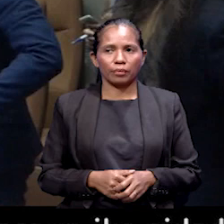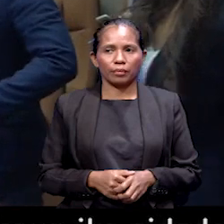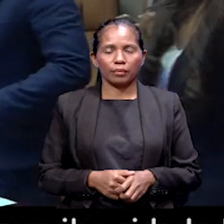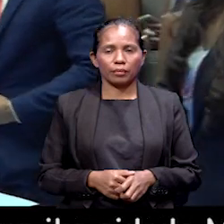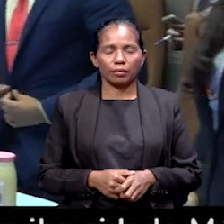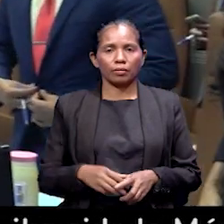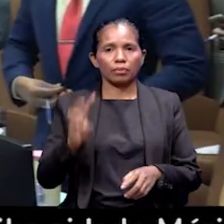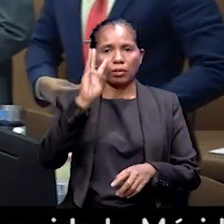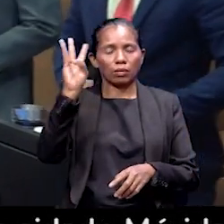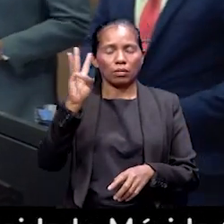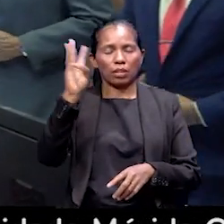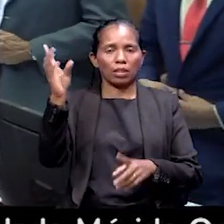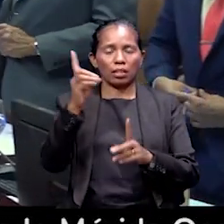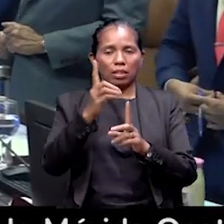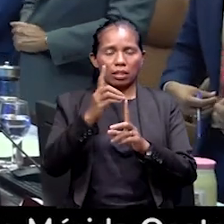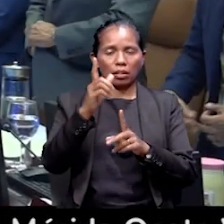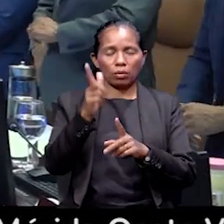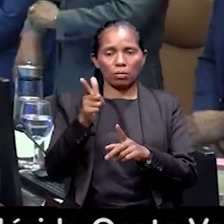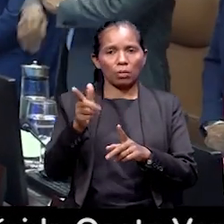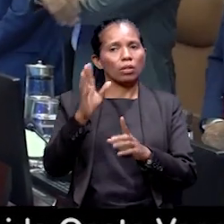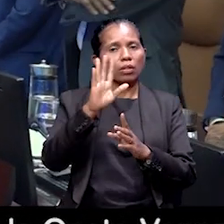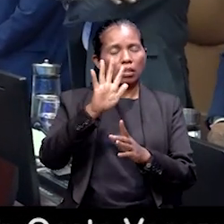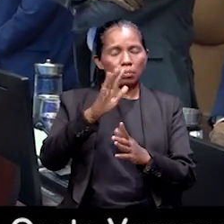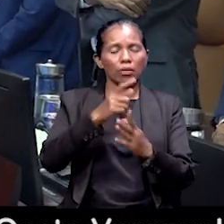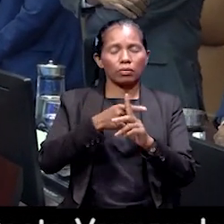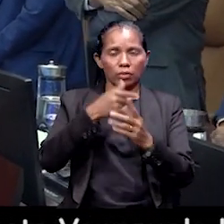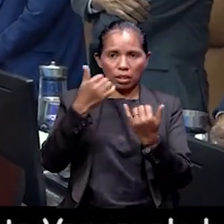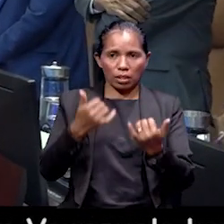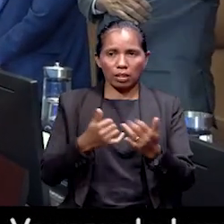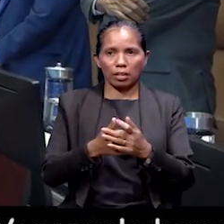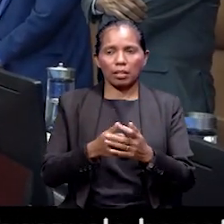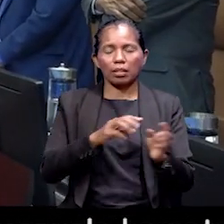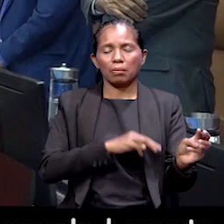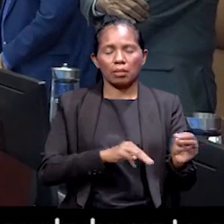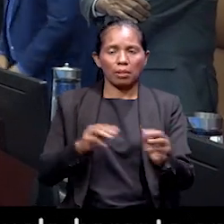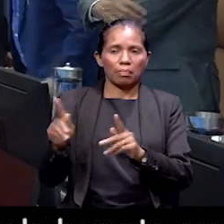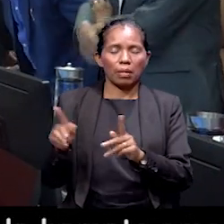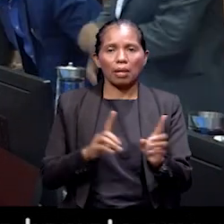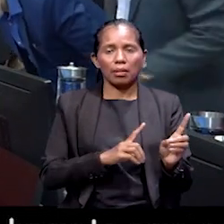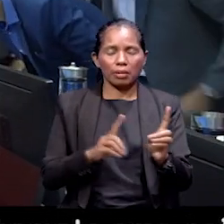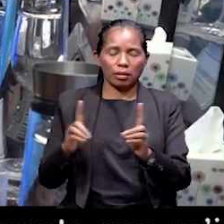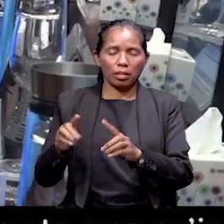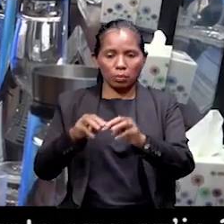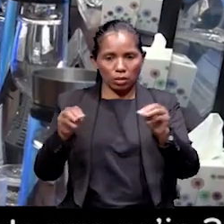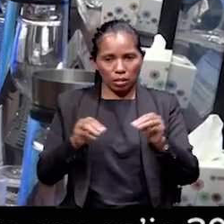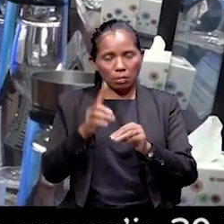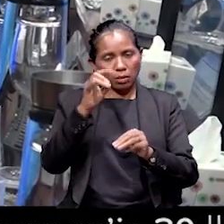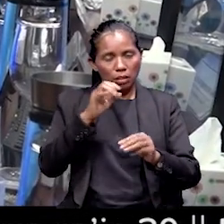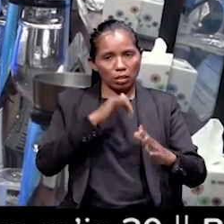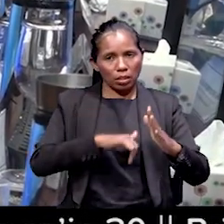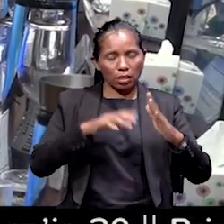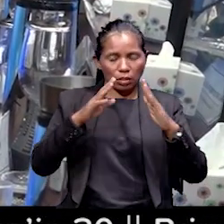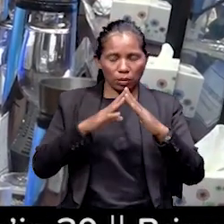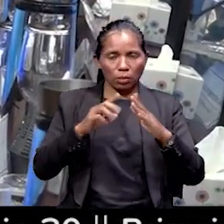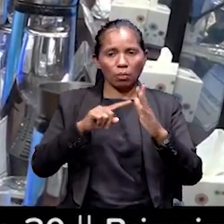Ia kuarta lorong ronu rasing lima fulang ne lihu si reunion konsul ministro deklara aplika confinamento obrigatorio iha munisipio dili hahu lorong